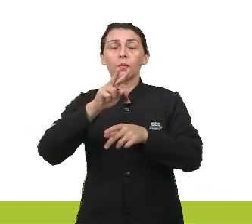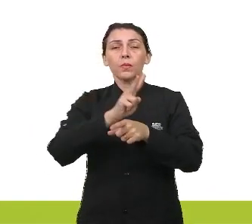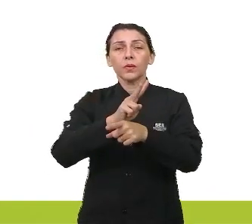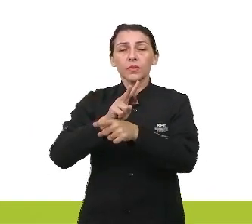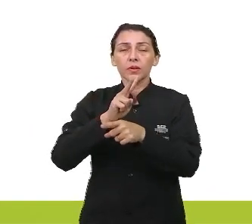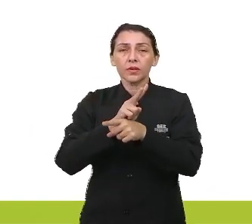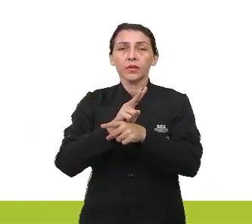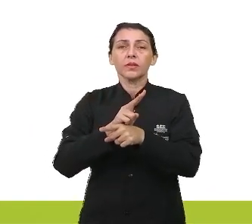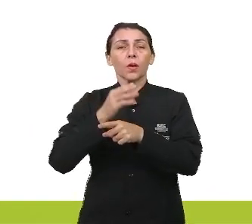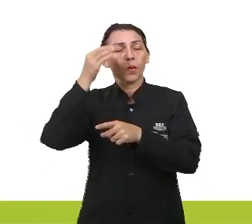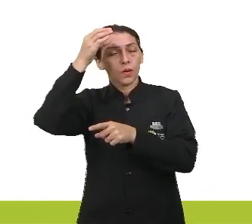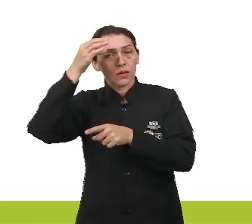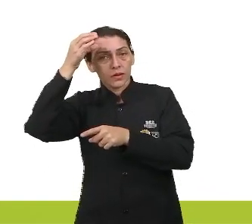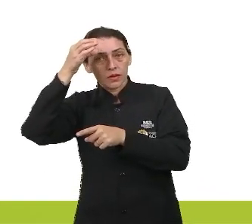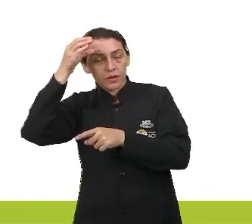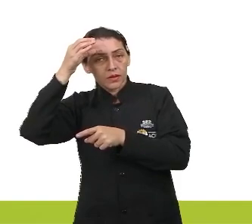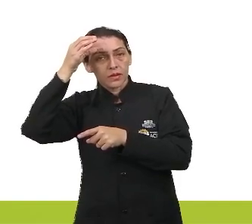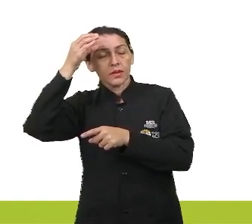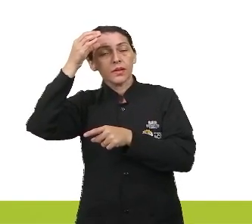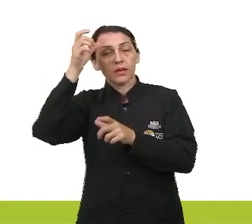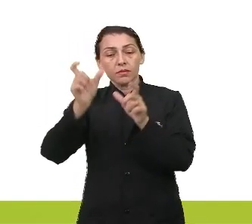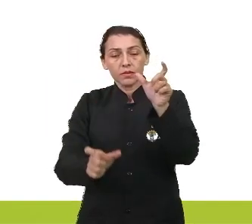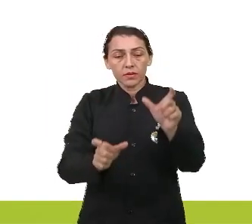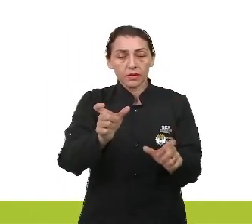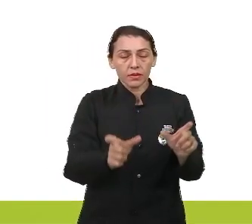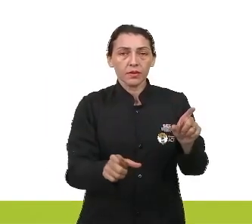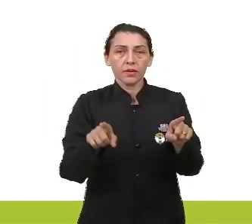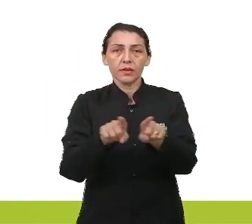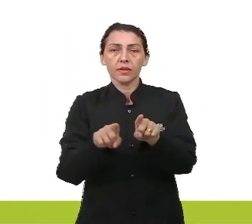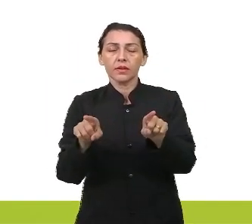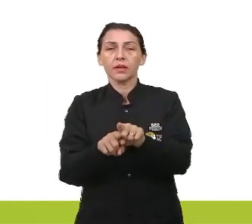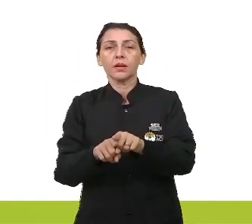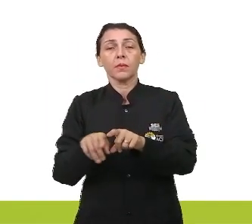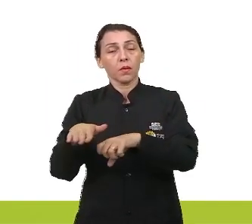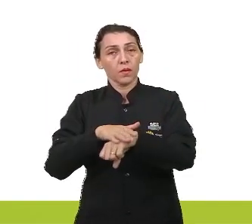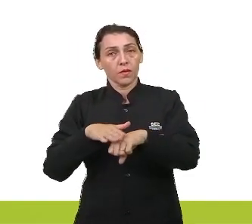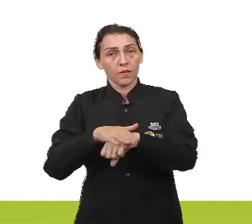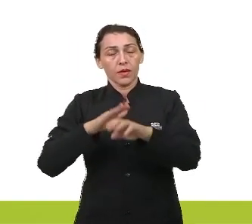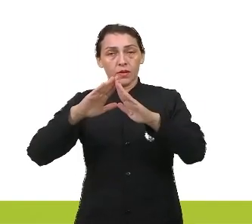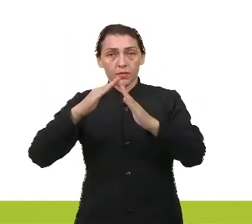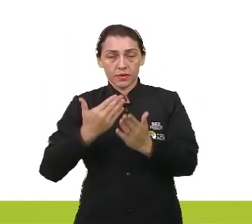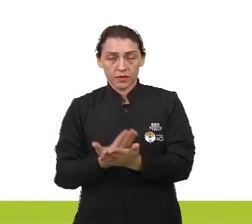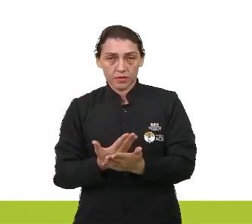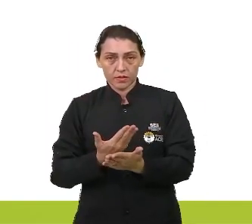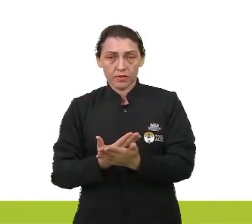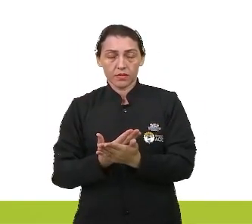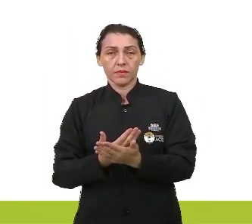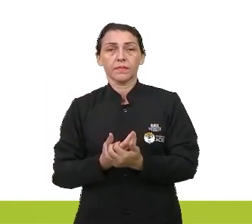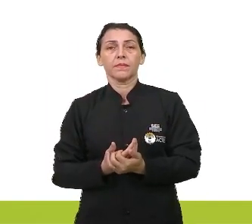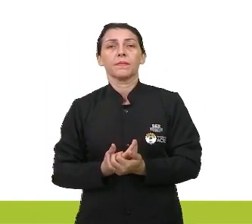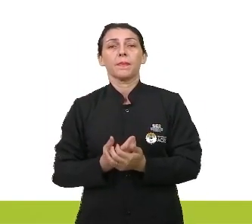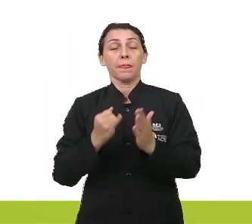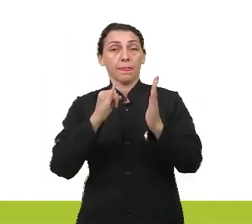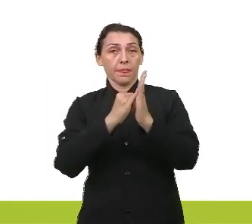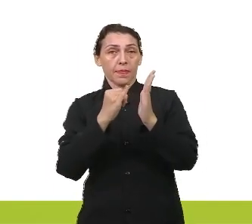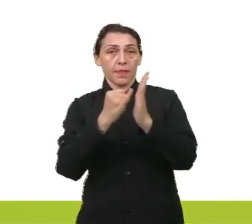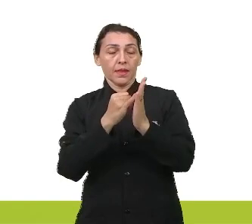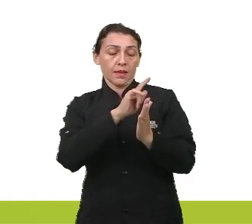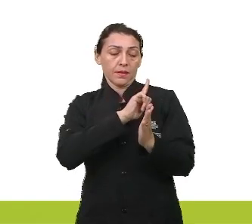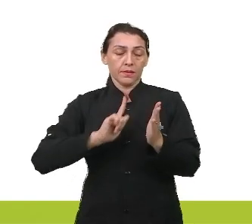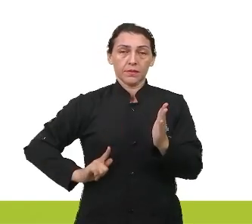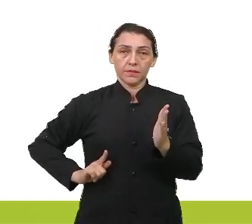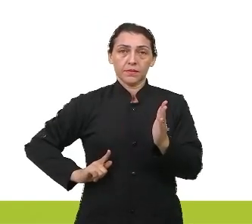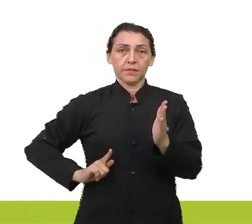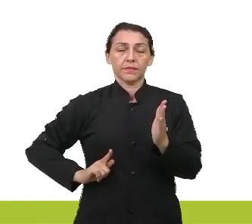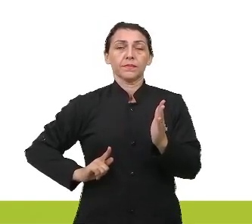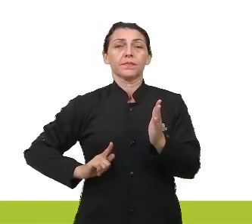proteção, conscientização entre os membros, além de debates como as escolas, instituições governamentais